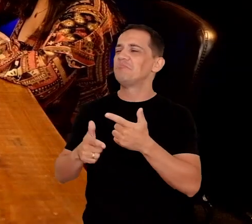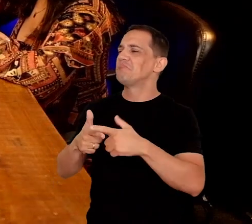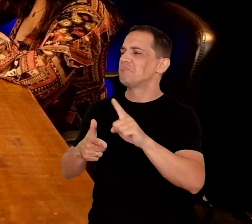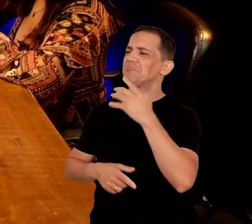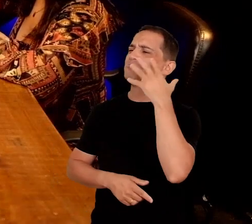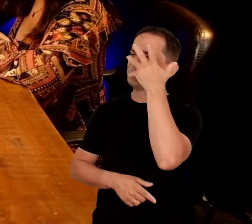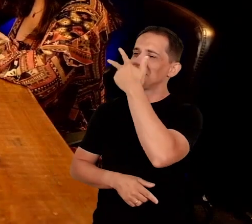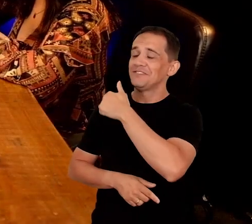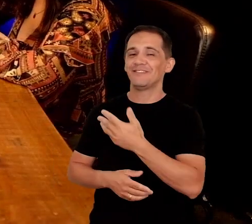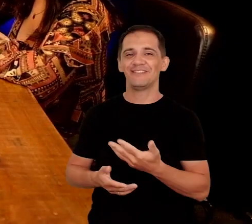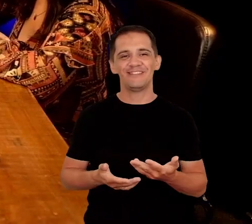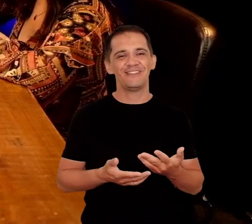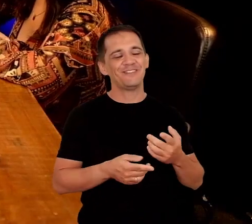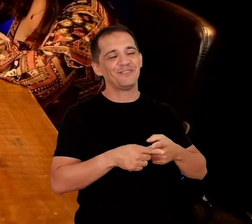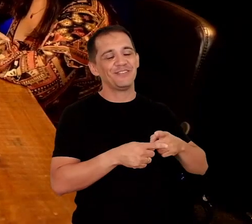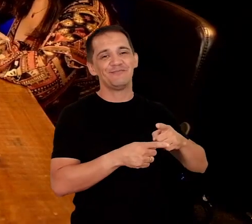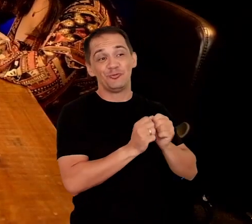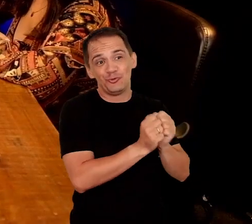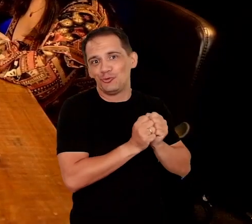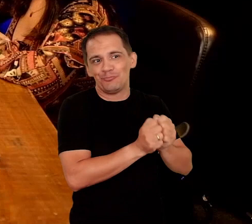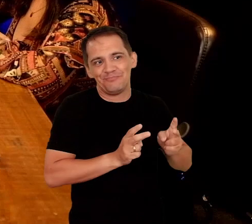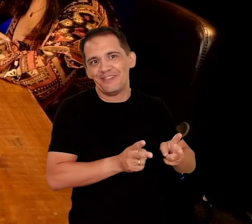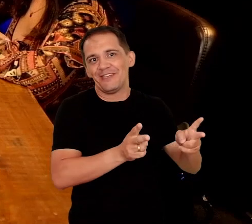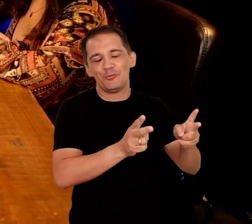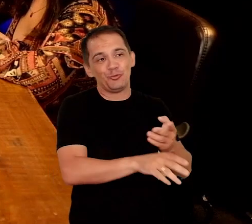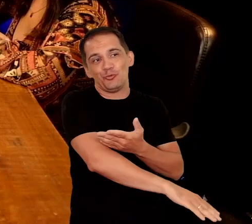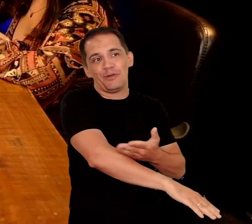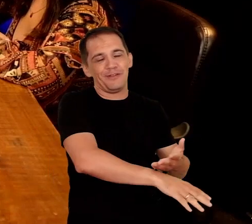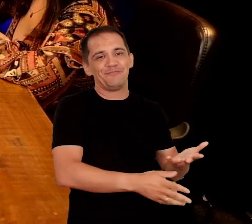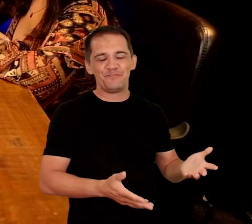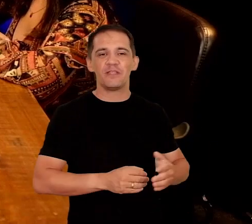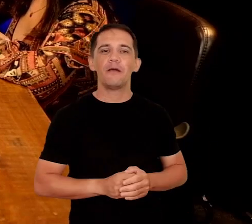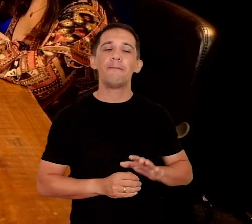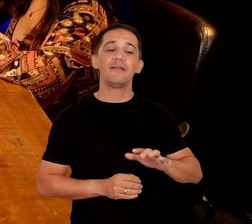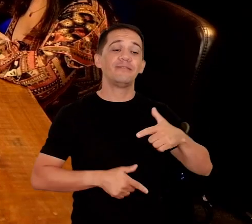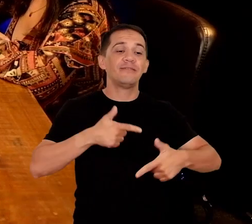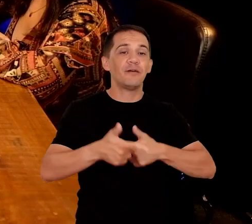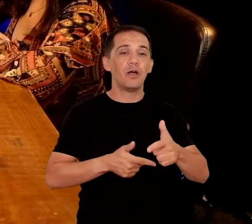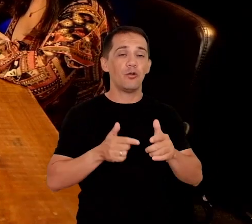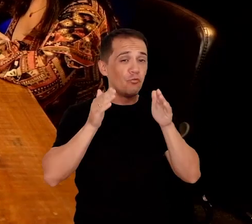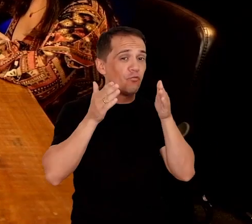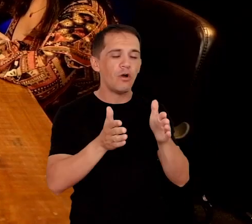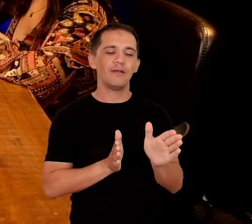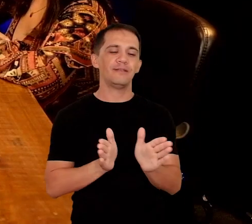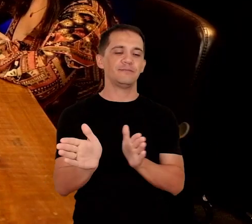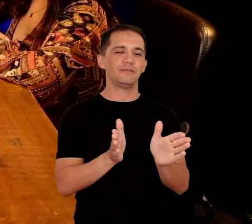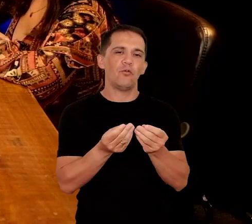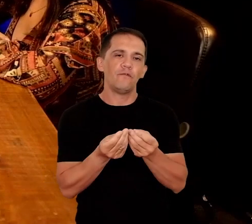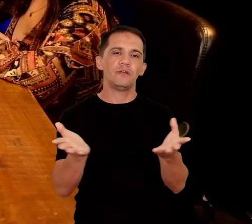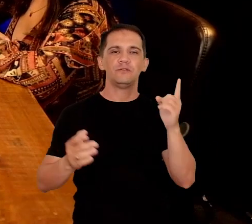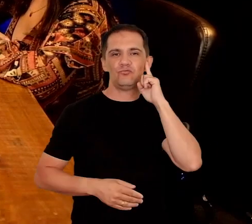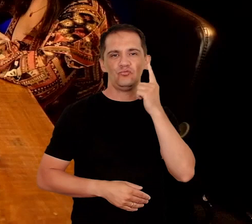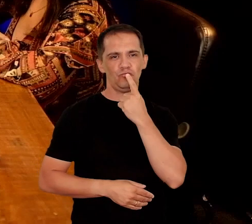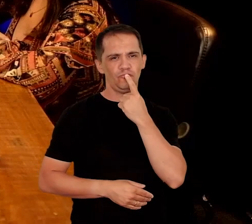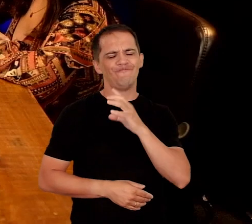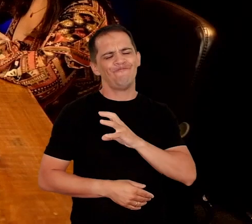é bonito. Trabalha junto, faz tudo junto, né? Mas estamos aí nesse trabalho, visando sempre a acessibilidade com surdos,